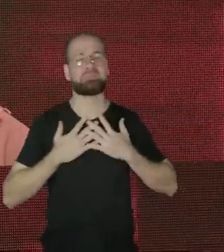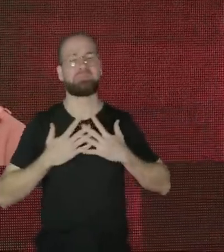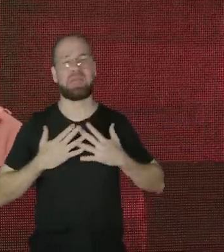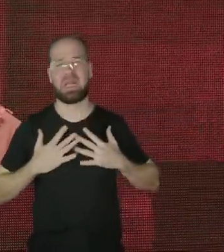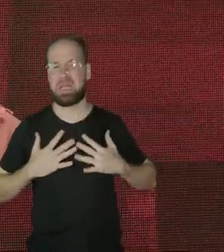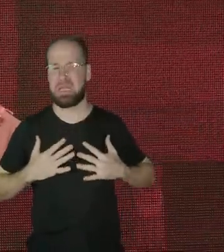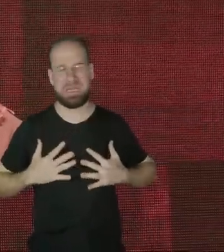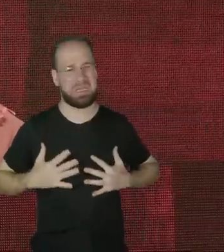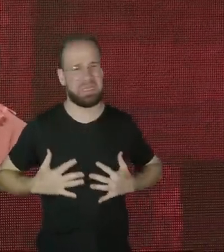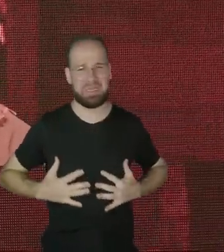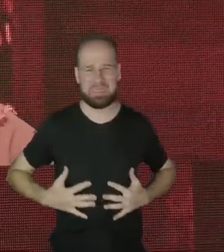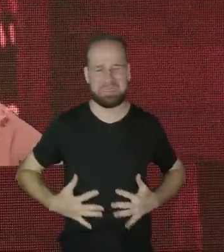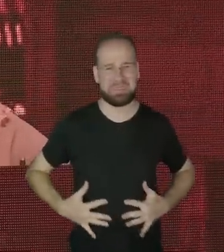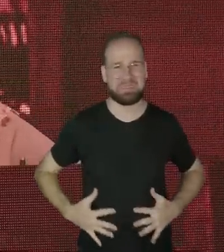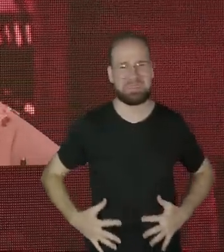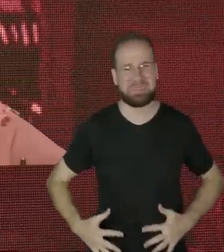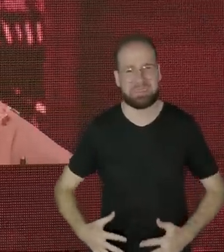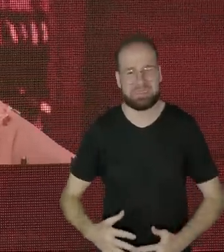ferida